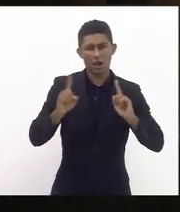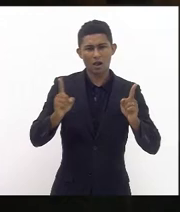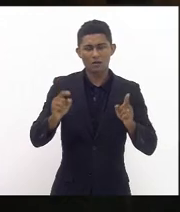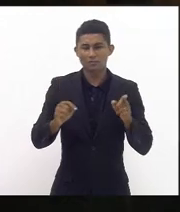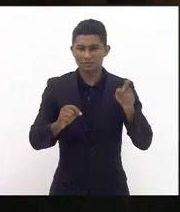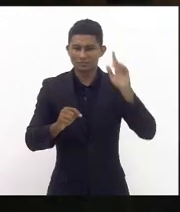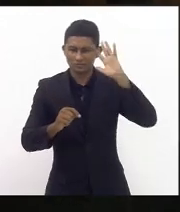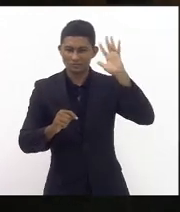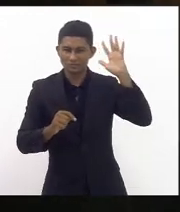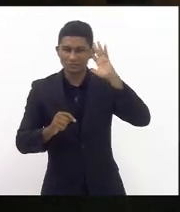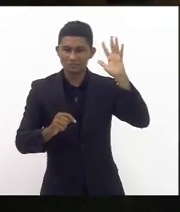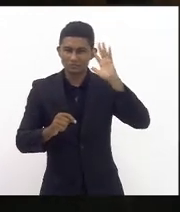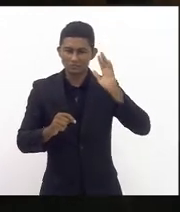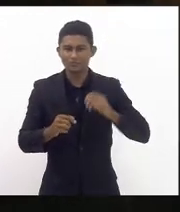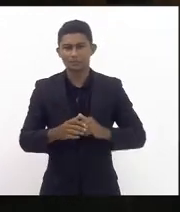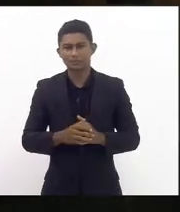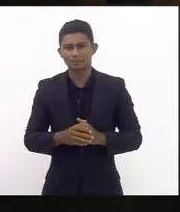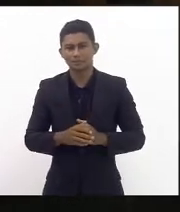De cara,